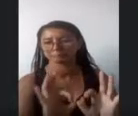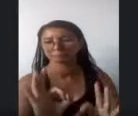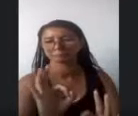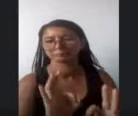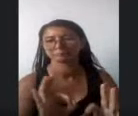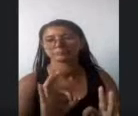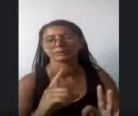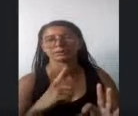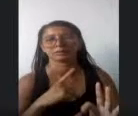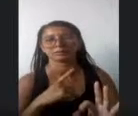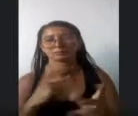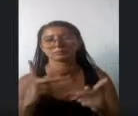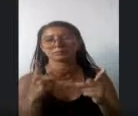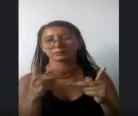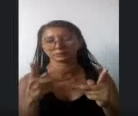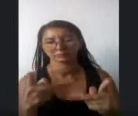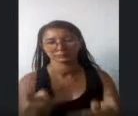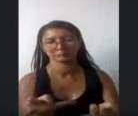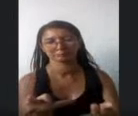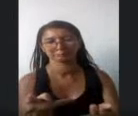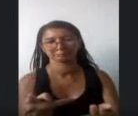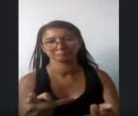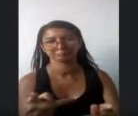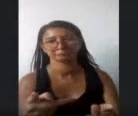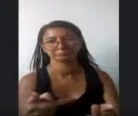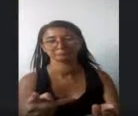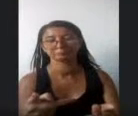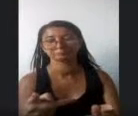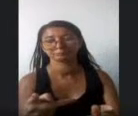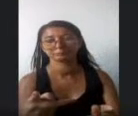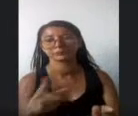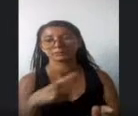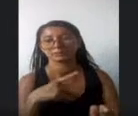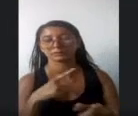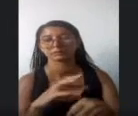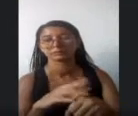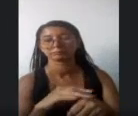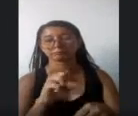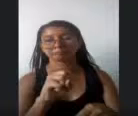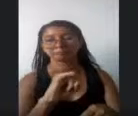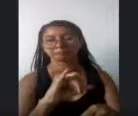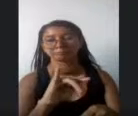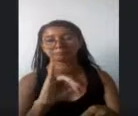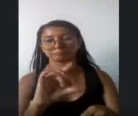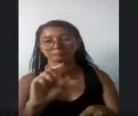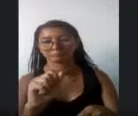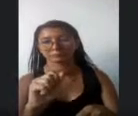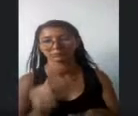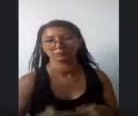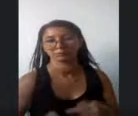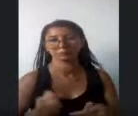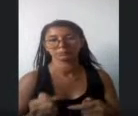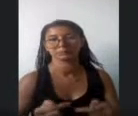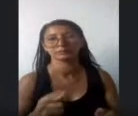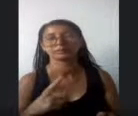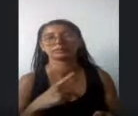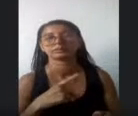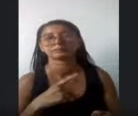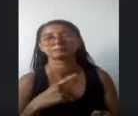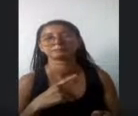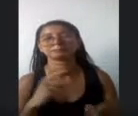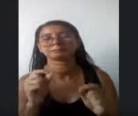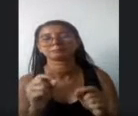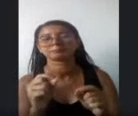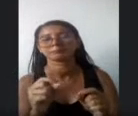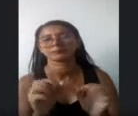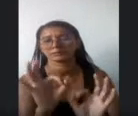bem desenhada. Quando a gente fala também da sífilis congênita, também temos um protocolo implantado, muito bem